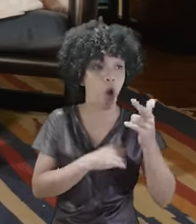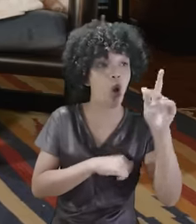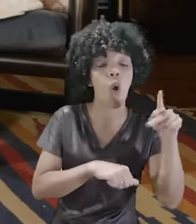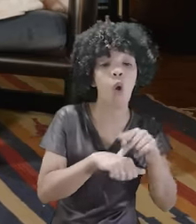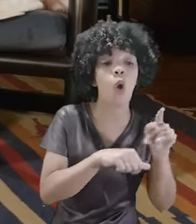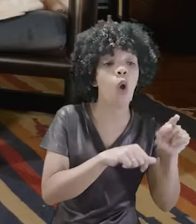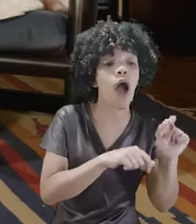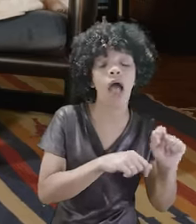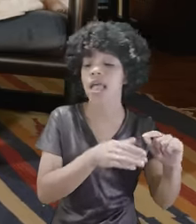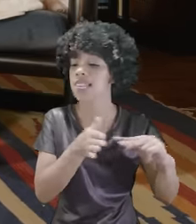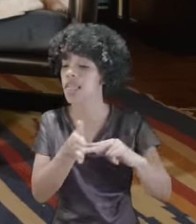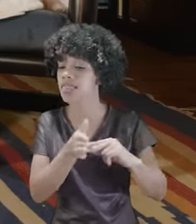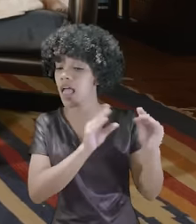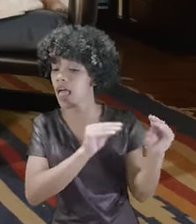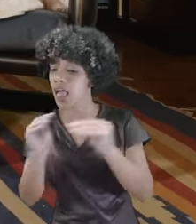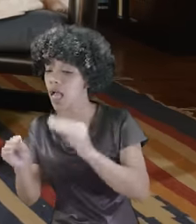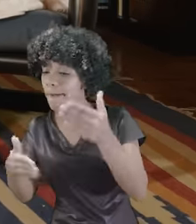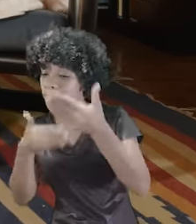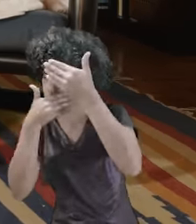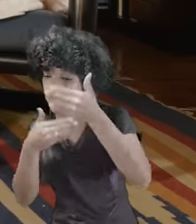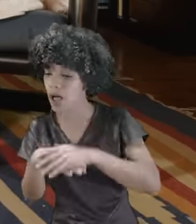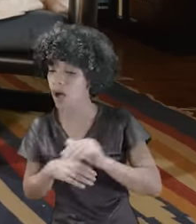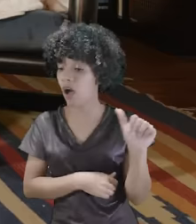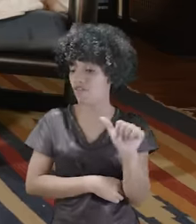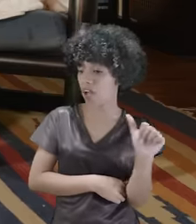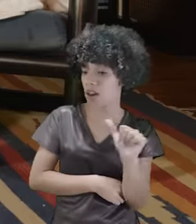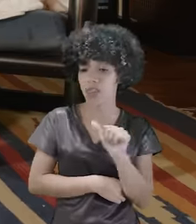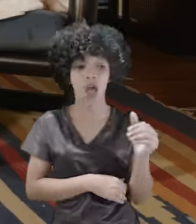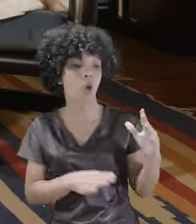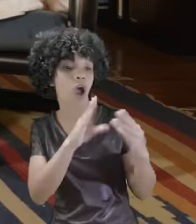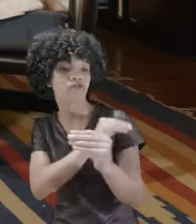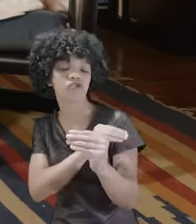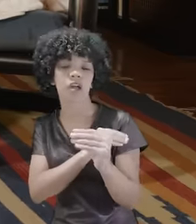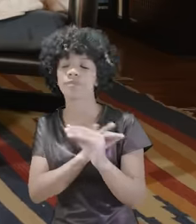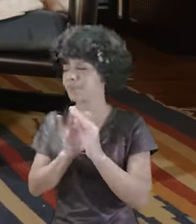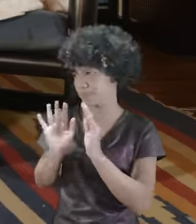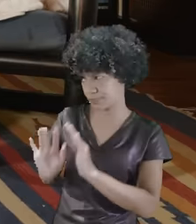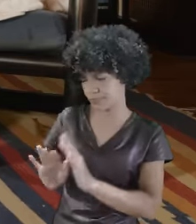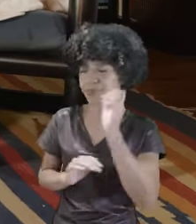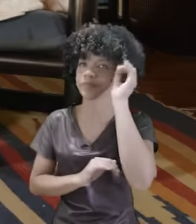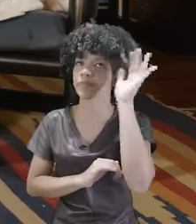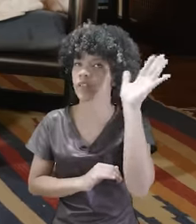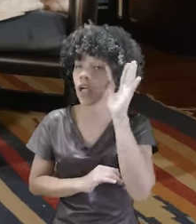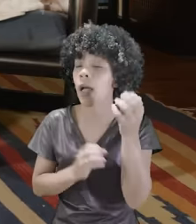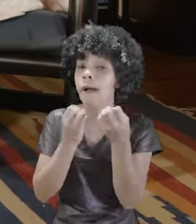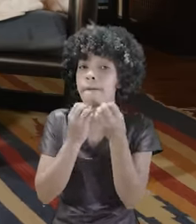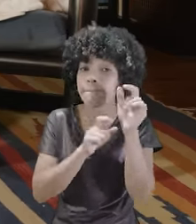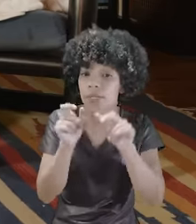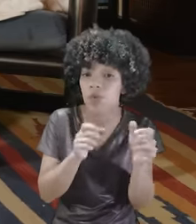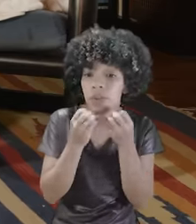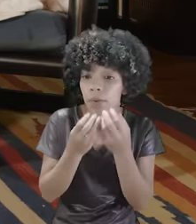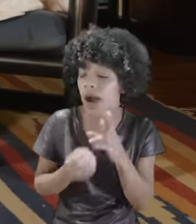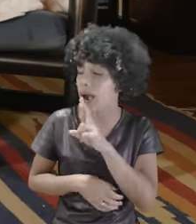a vaga estranho Fala aí do Sul da Síria que eu entrar isso é aquele ele imaginava assim muita gente do bem como